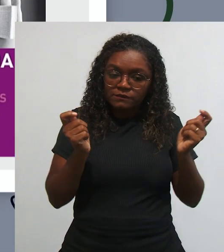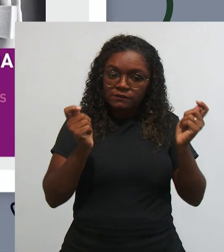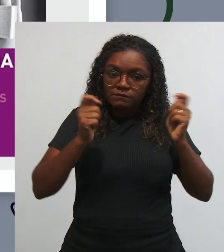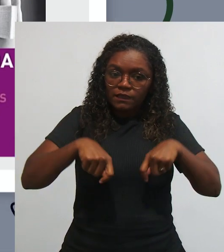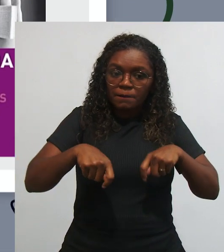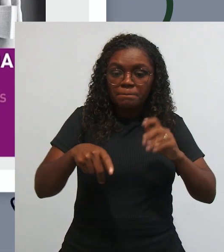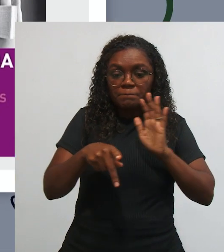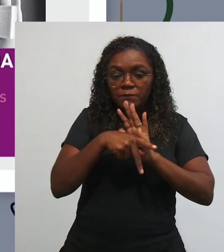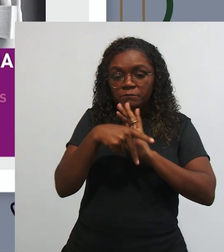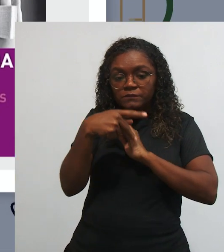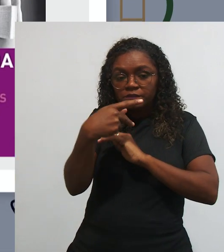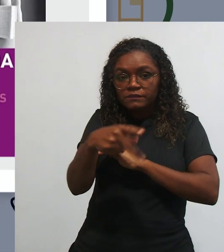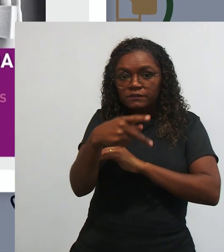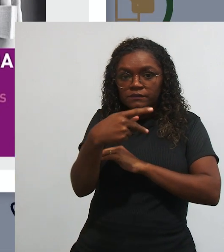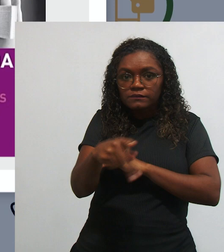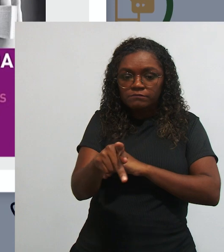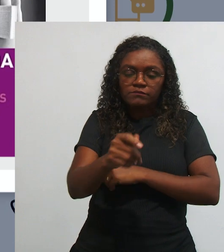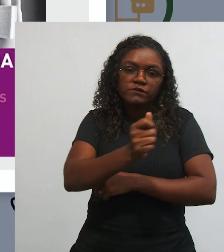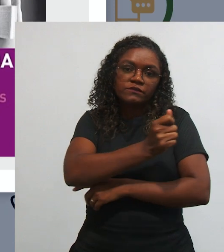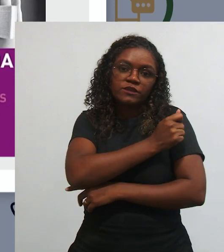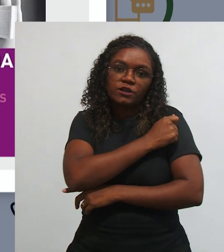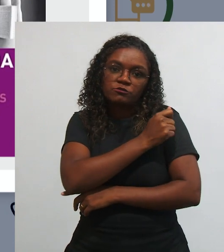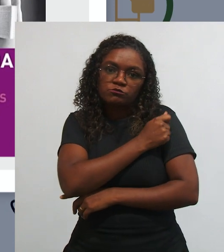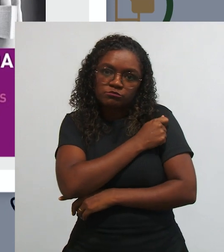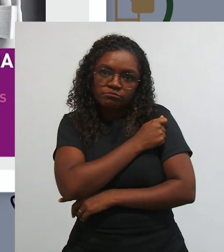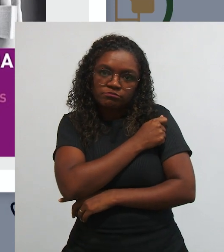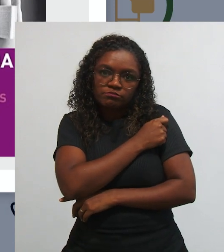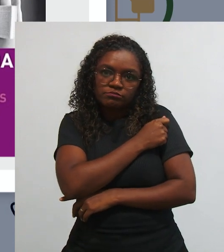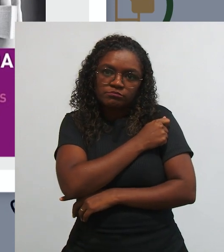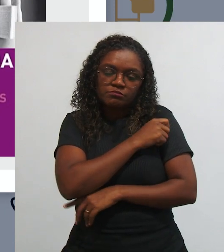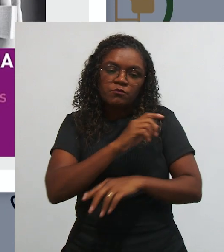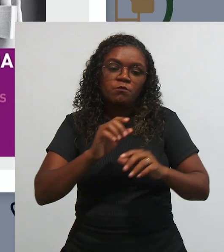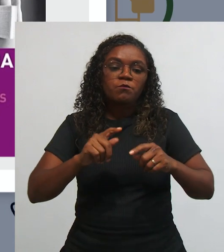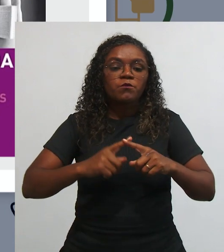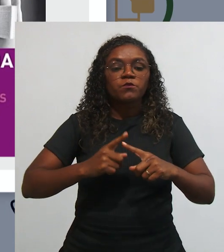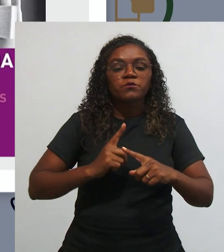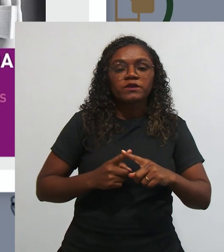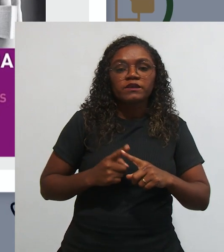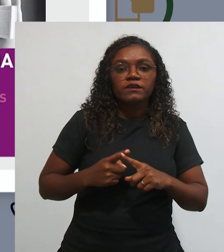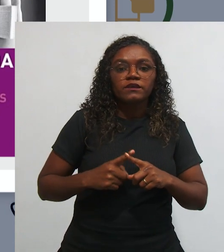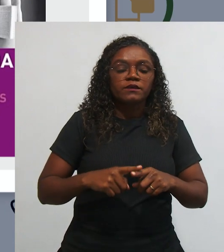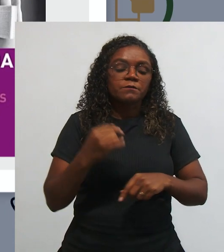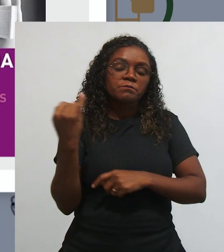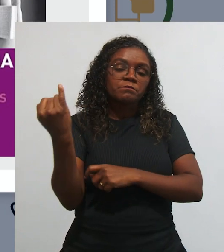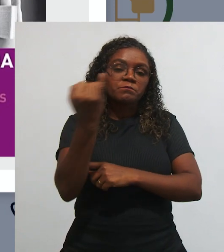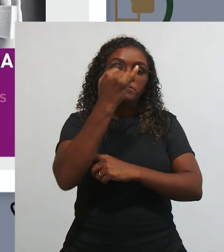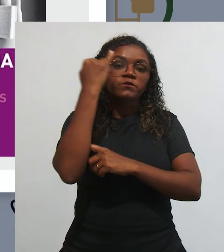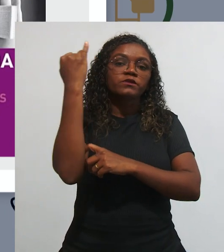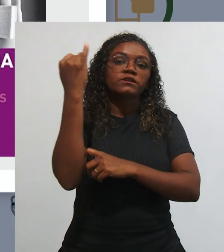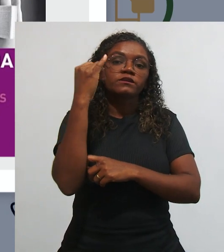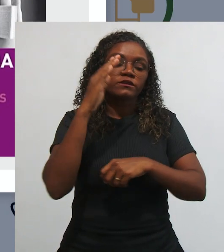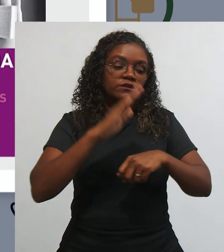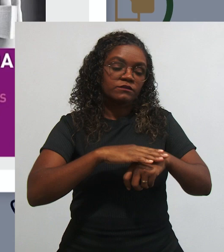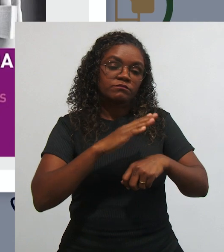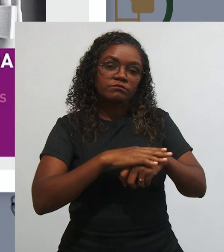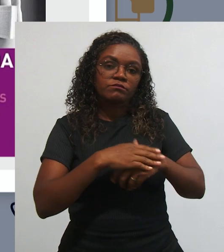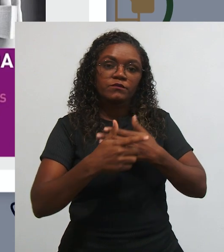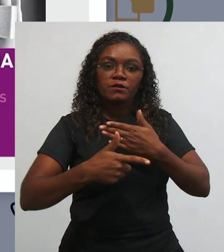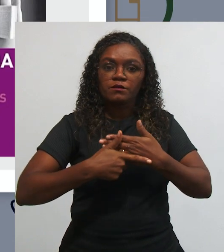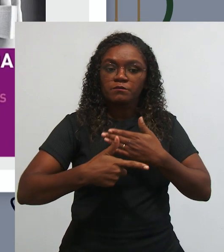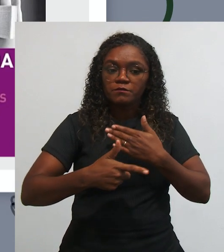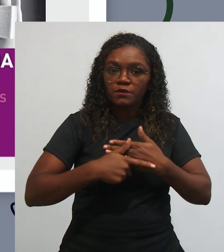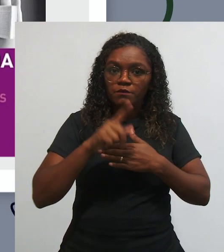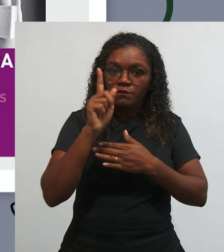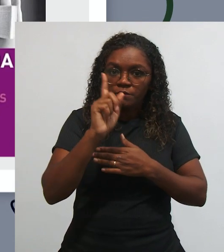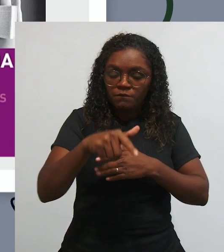sua curiosidade, sua insubmissão. Uma de suas tarefas primordiais é